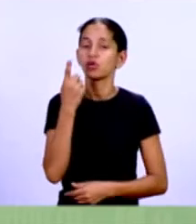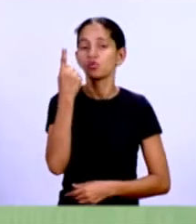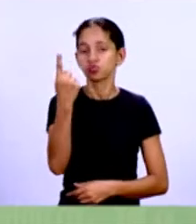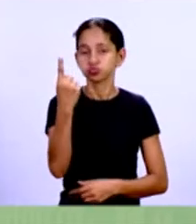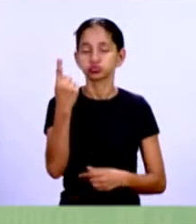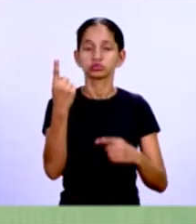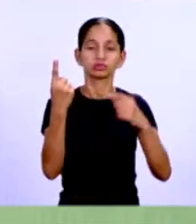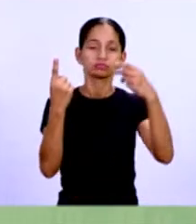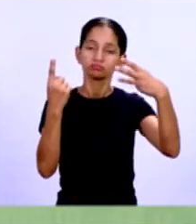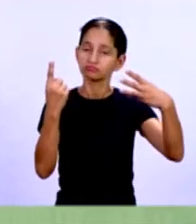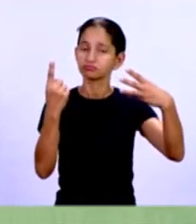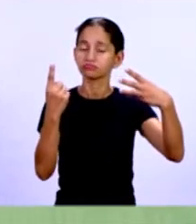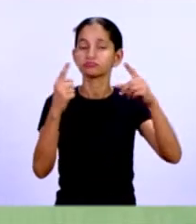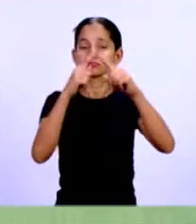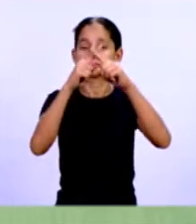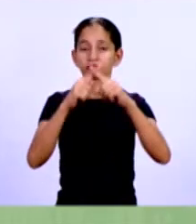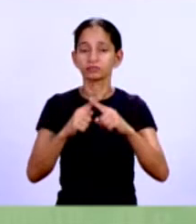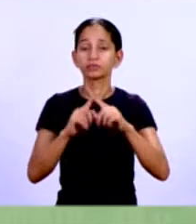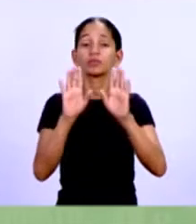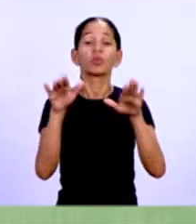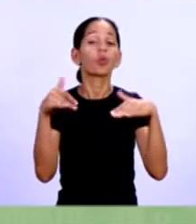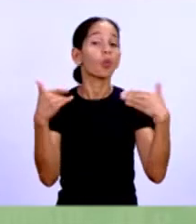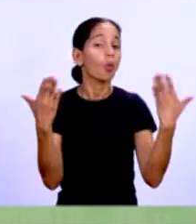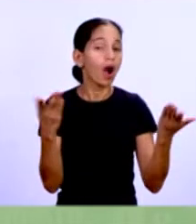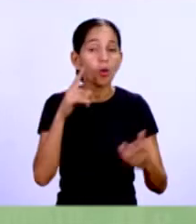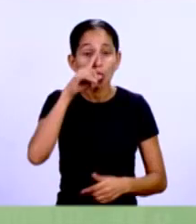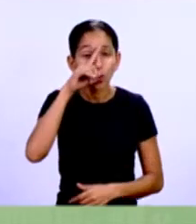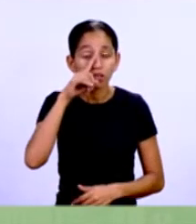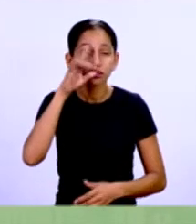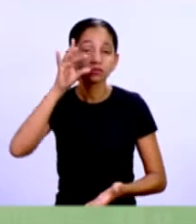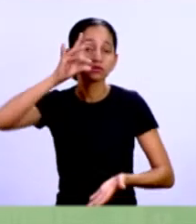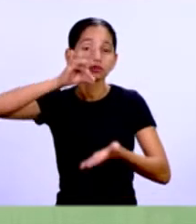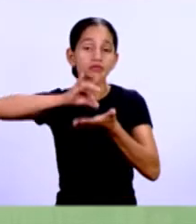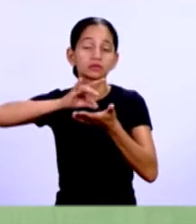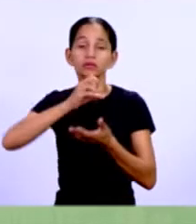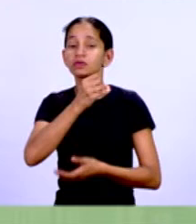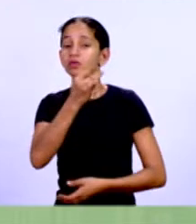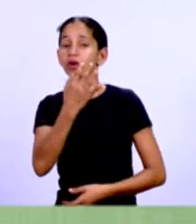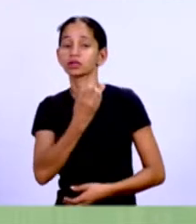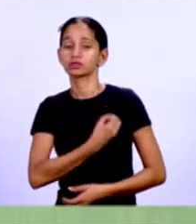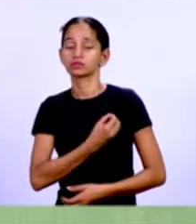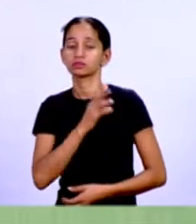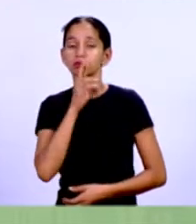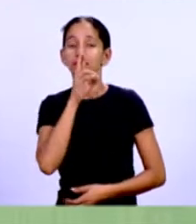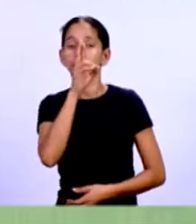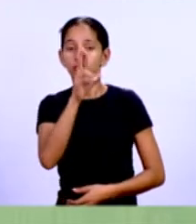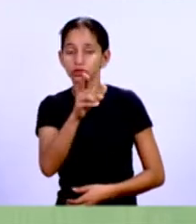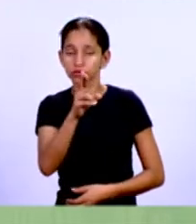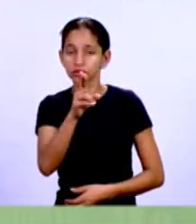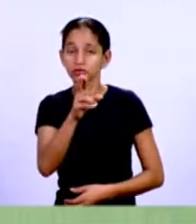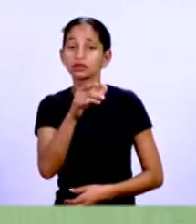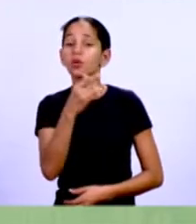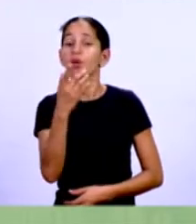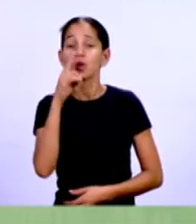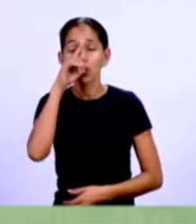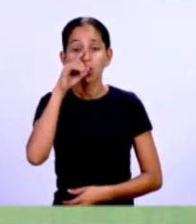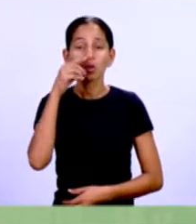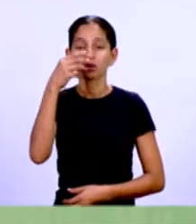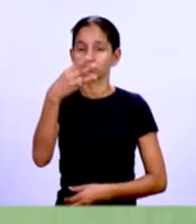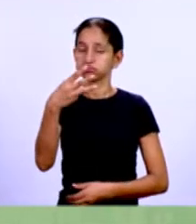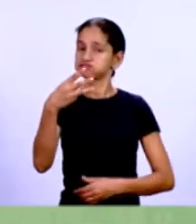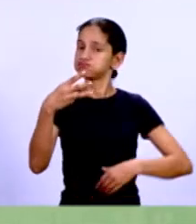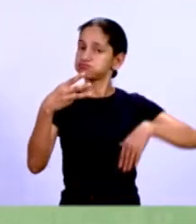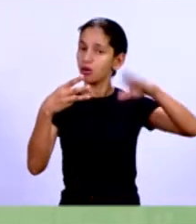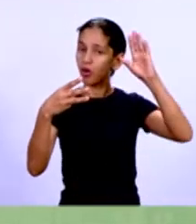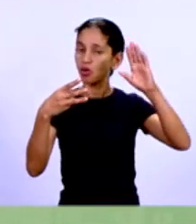1. E aí isso vai dar um risco. Nosso risco 3 vezes 1 igual a 3, e é considerado um risco bastante